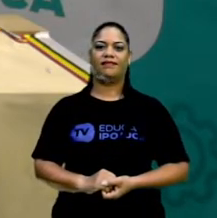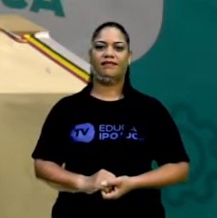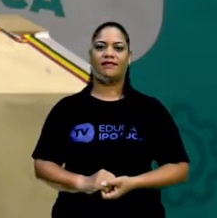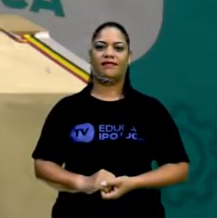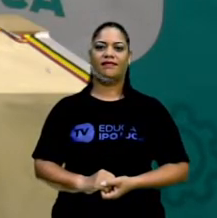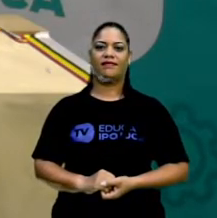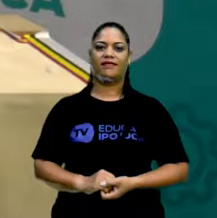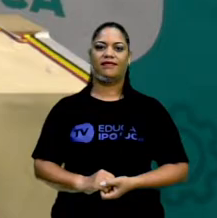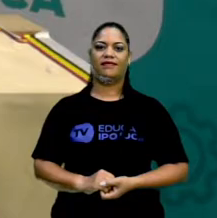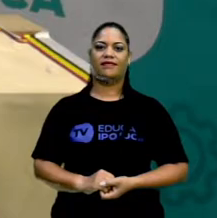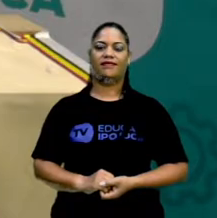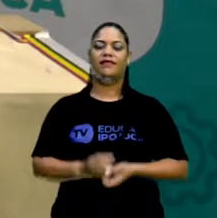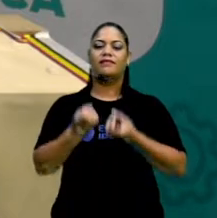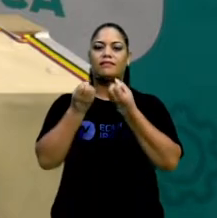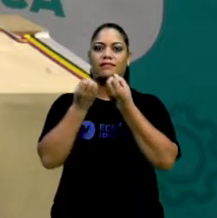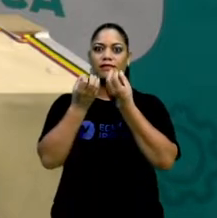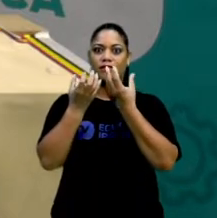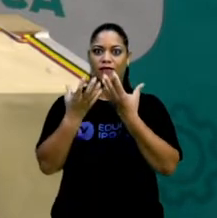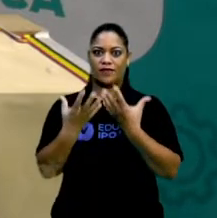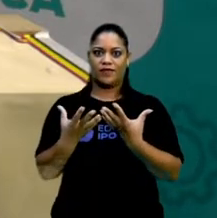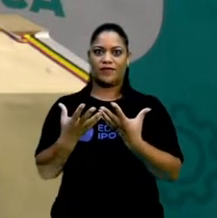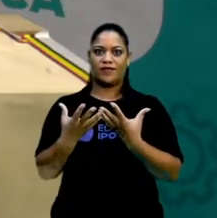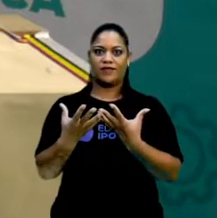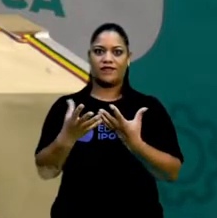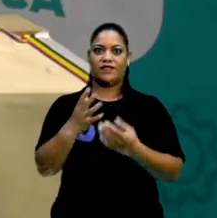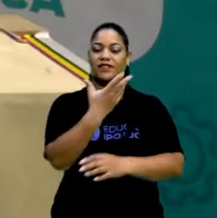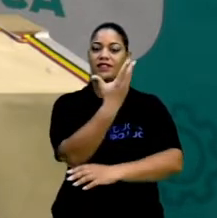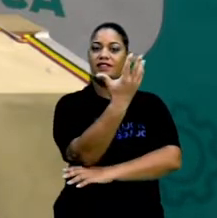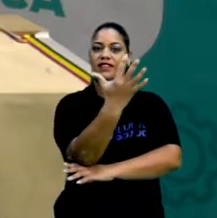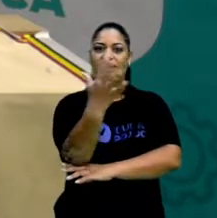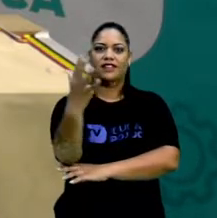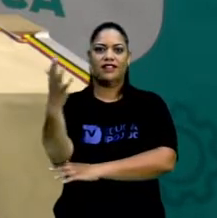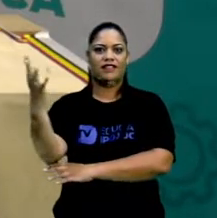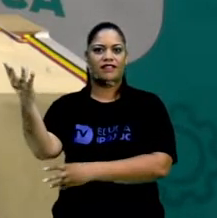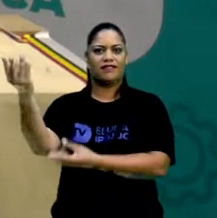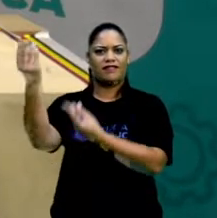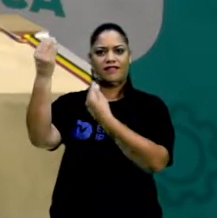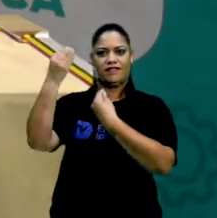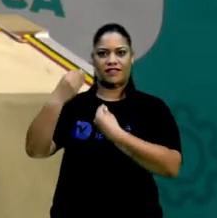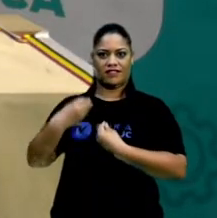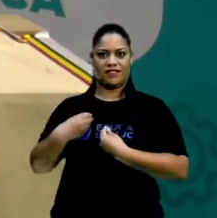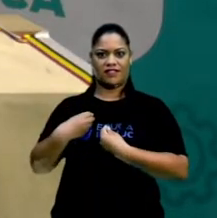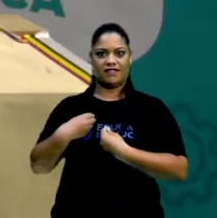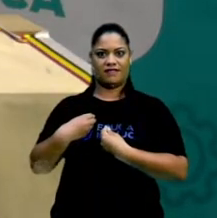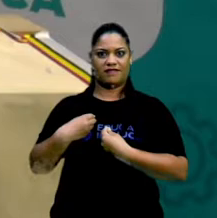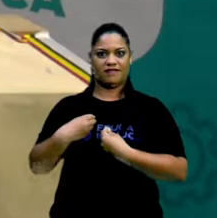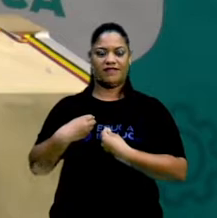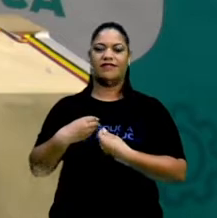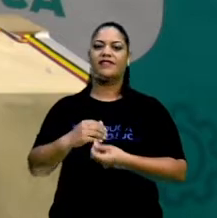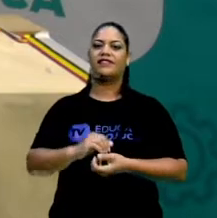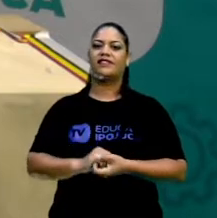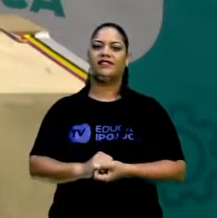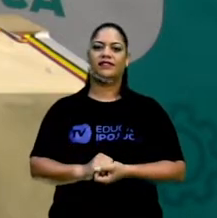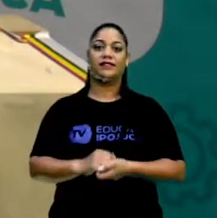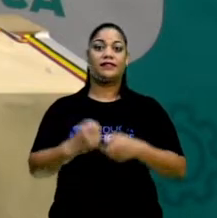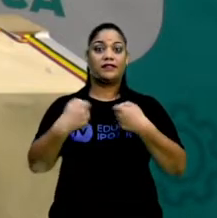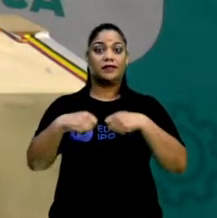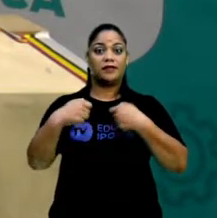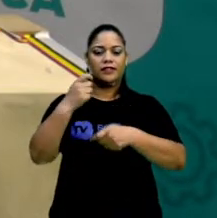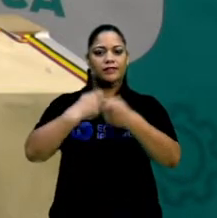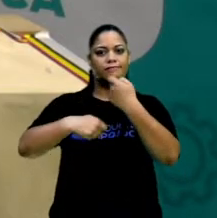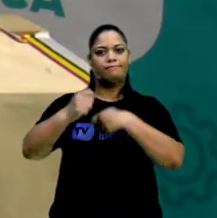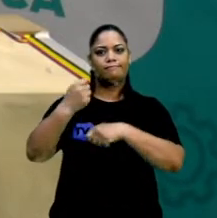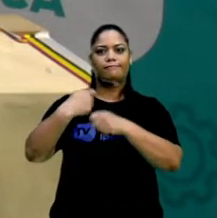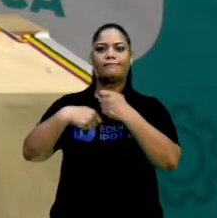É um bom oferecido pela natureza e seu desperdício é uma